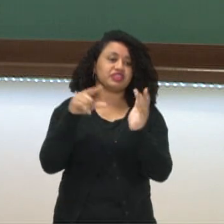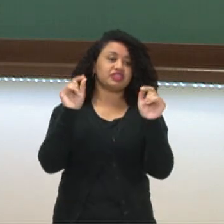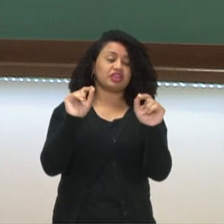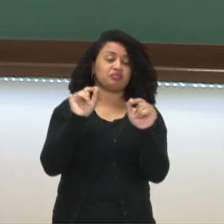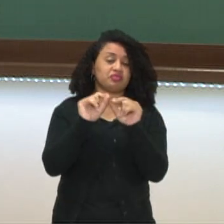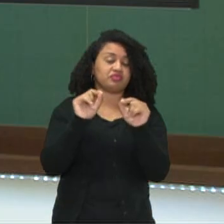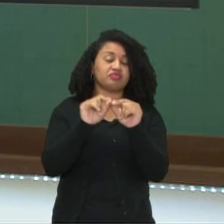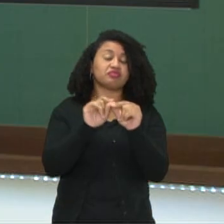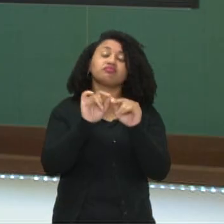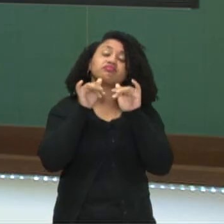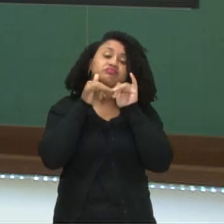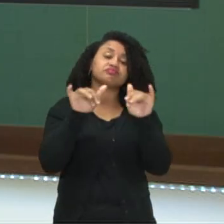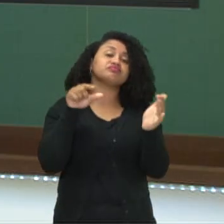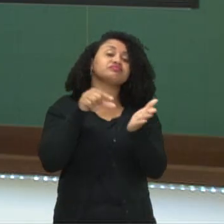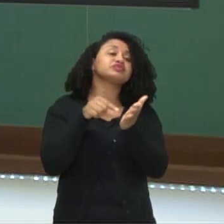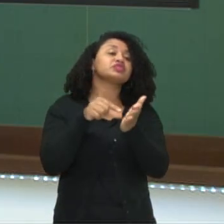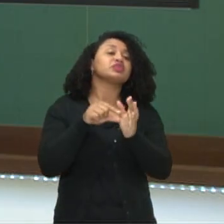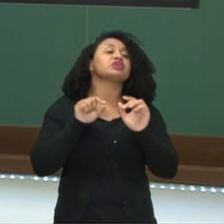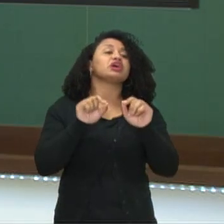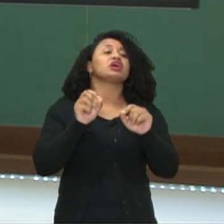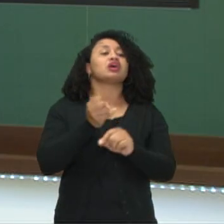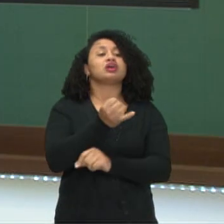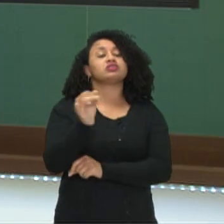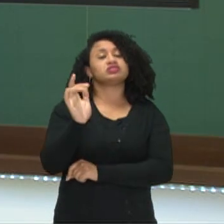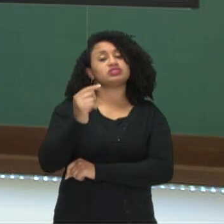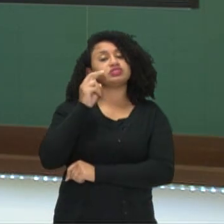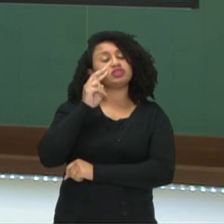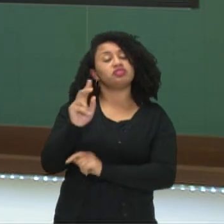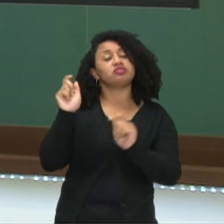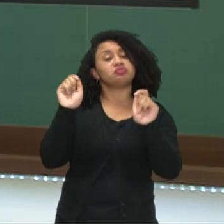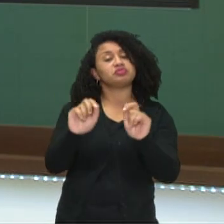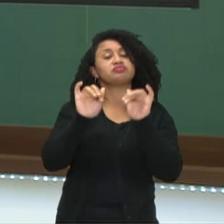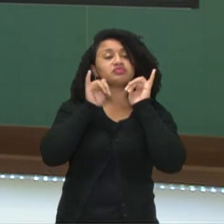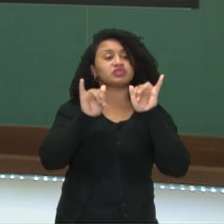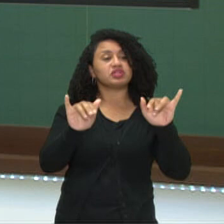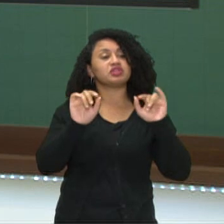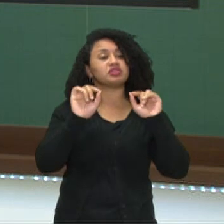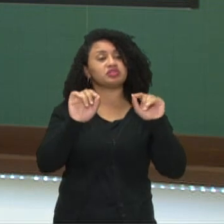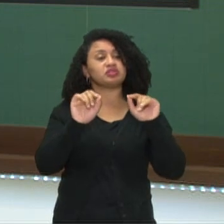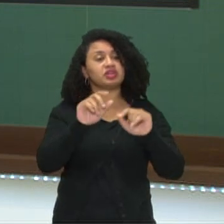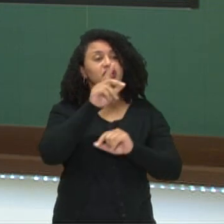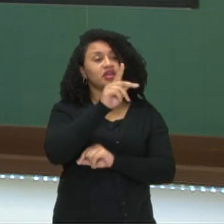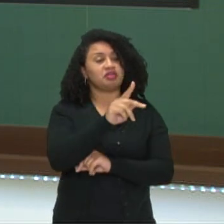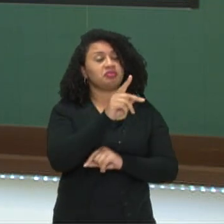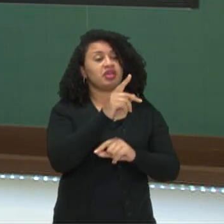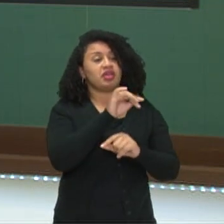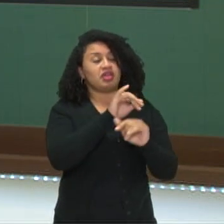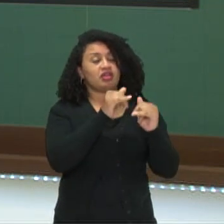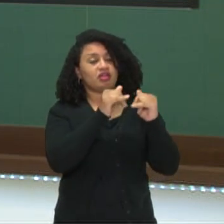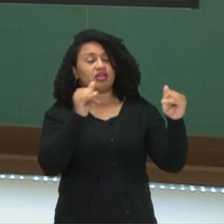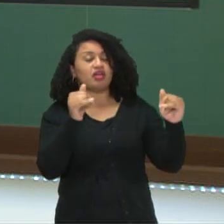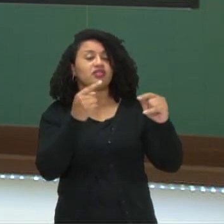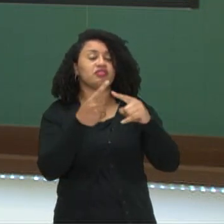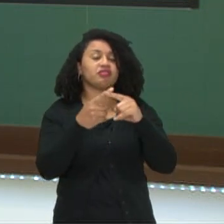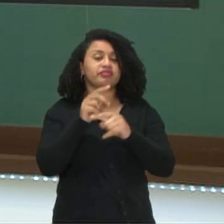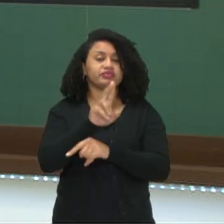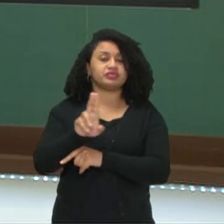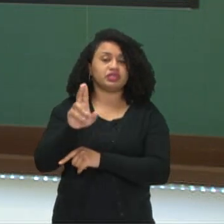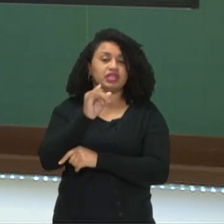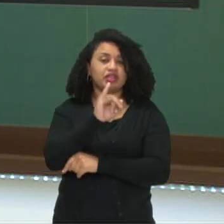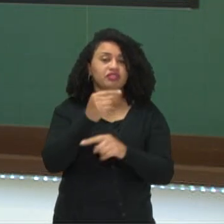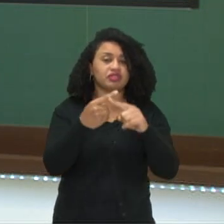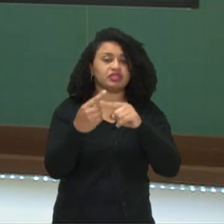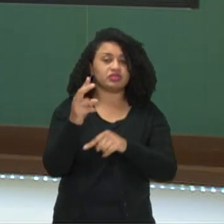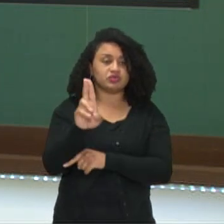desenvolver a energia do capacitor? Para quem já viu o que é potência elétrica, potência elétrica é corrente vezes tensão elétrica. Corrente